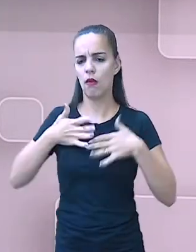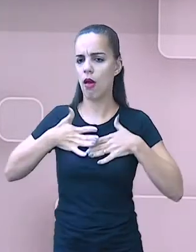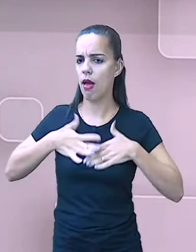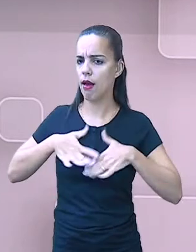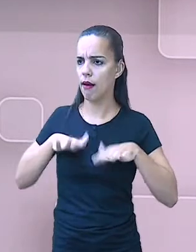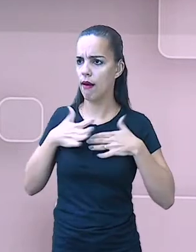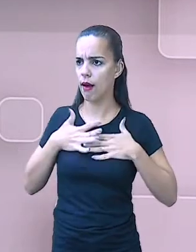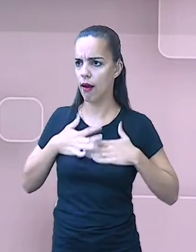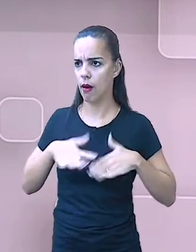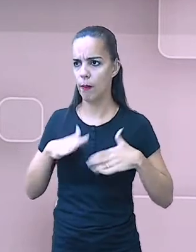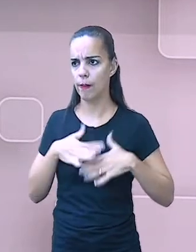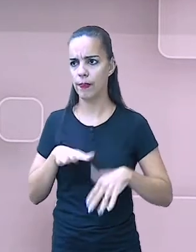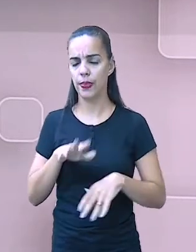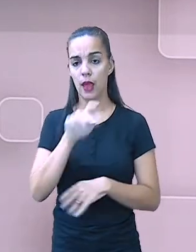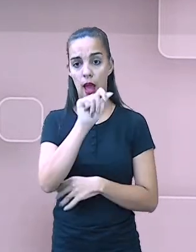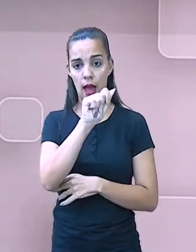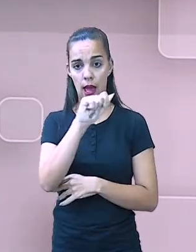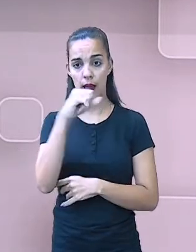exemplo,